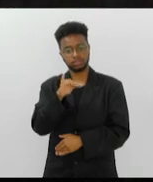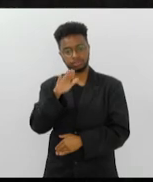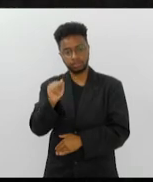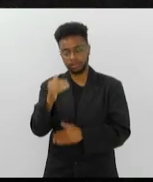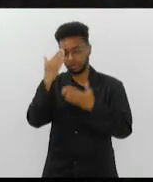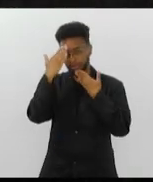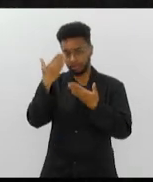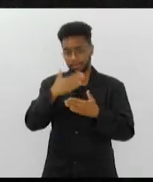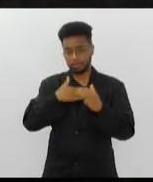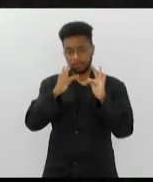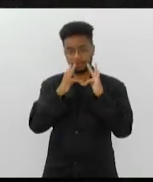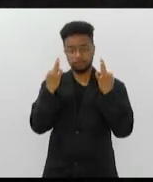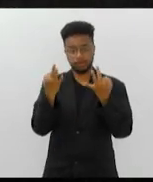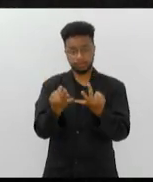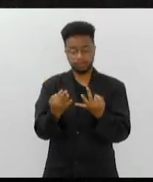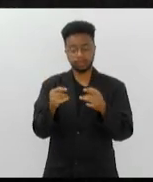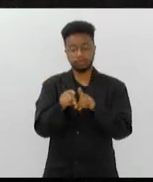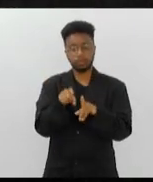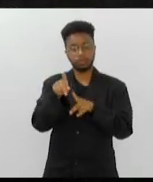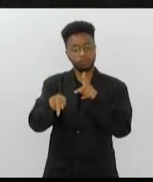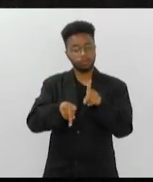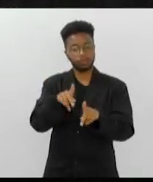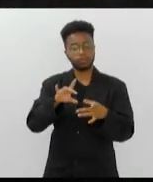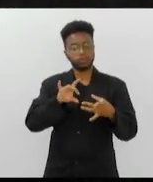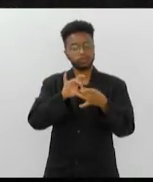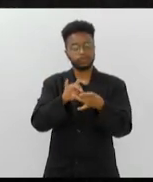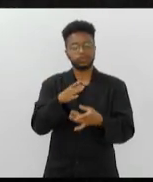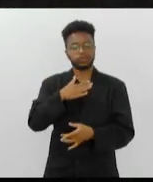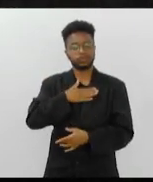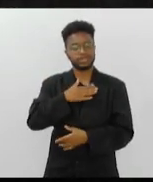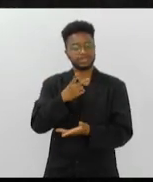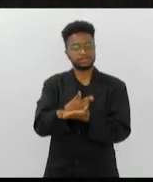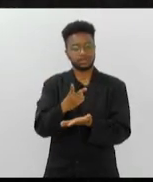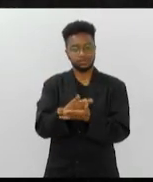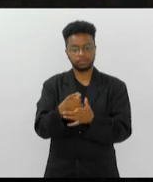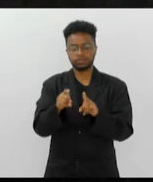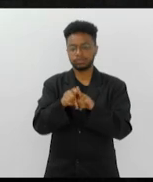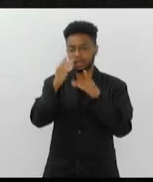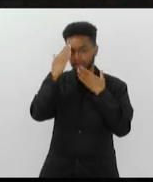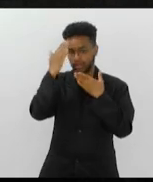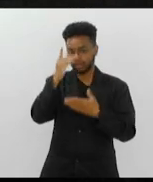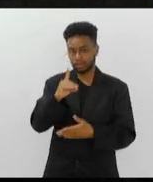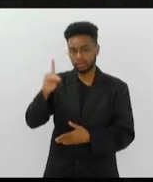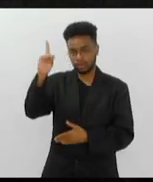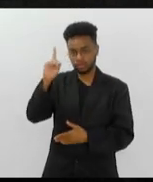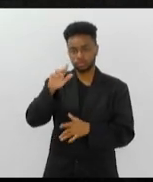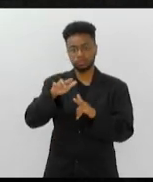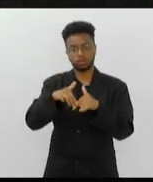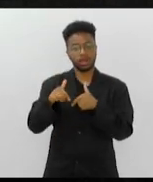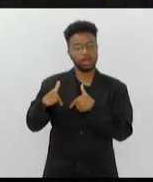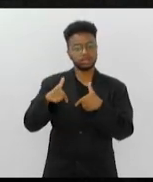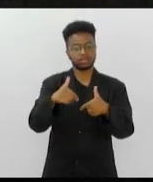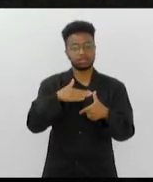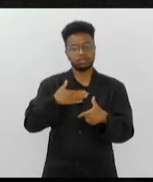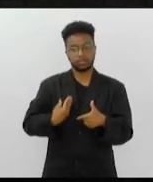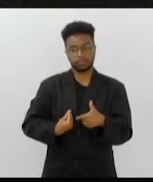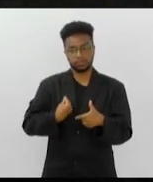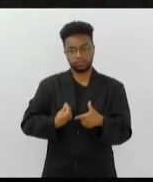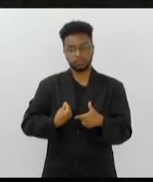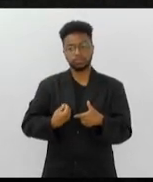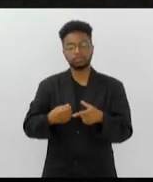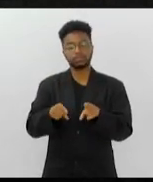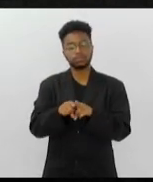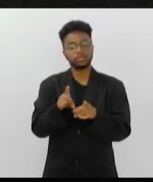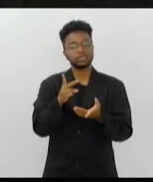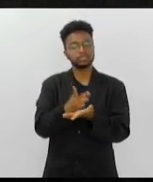agradecer a minha família por ter estado comigo em todo momento, agradecer a Deus por tudo que Ele tem feito na minha vida, e